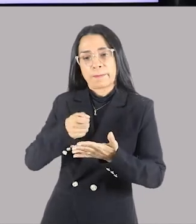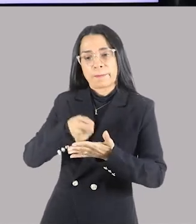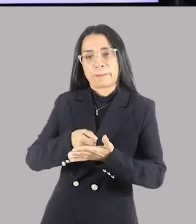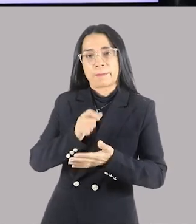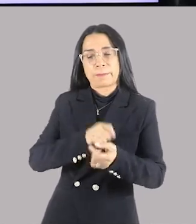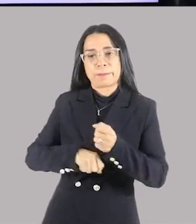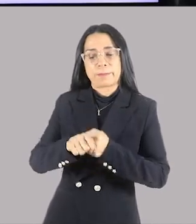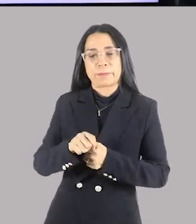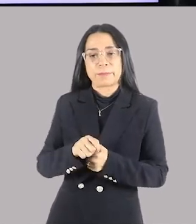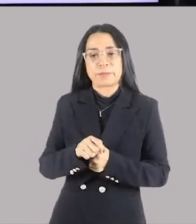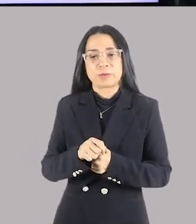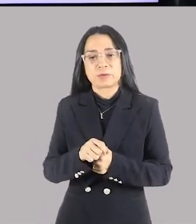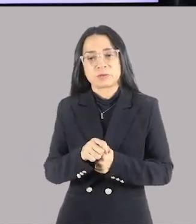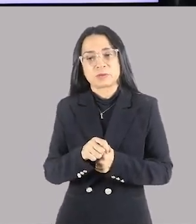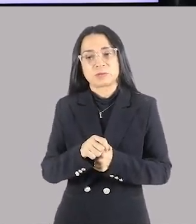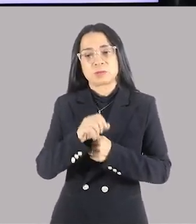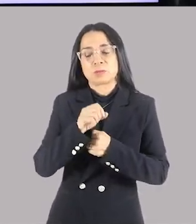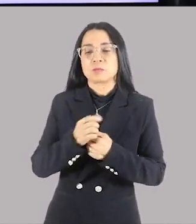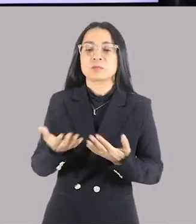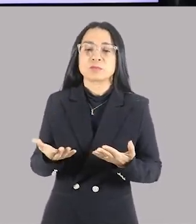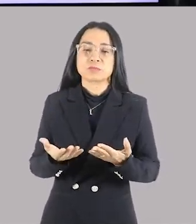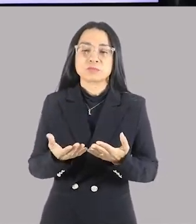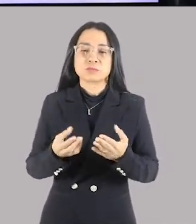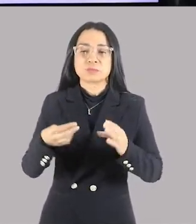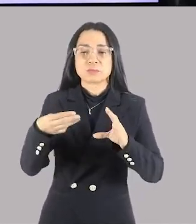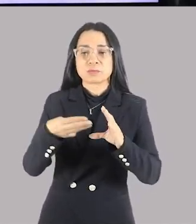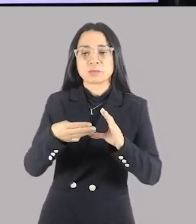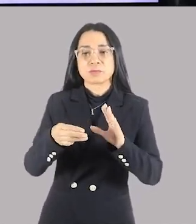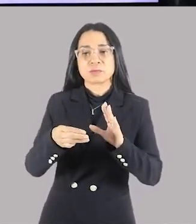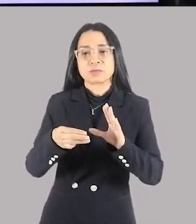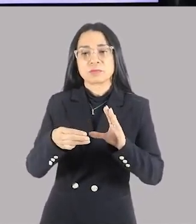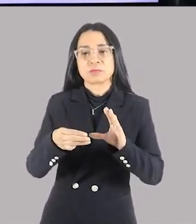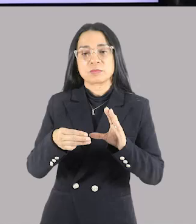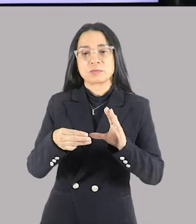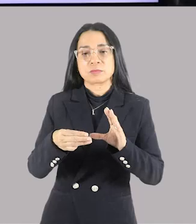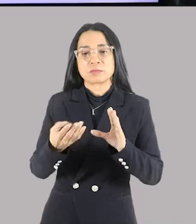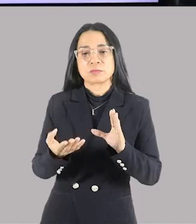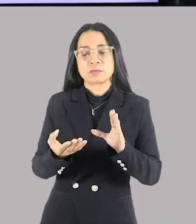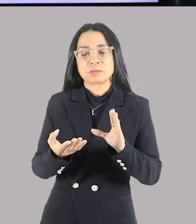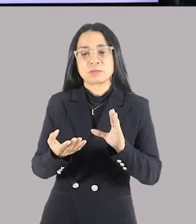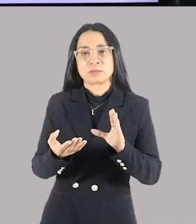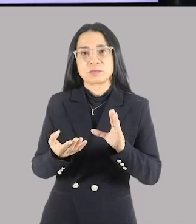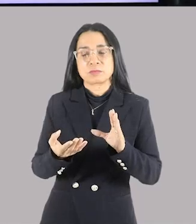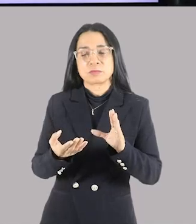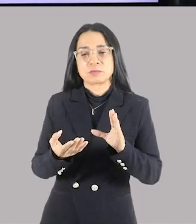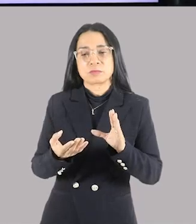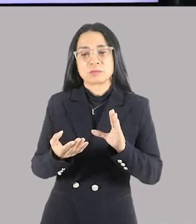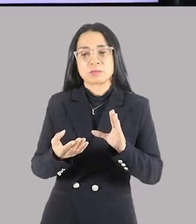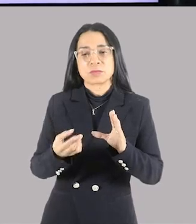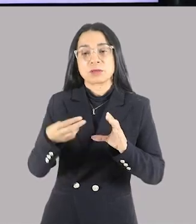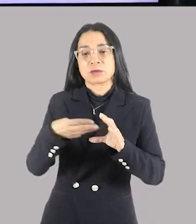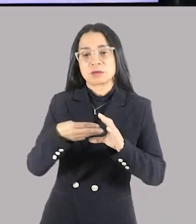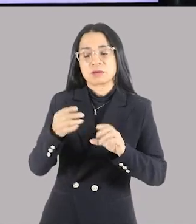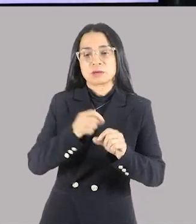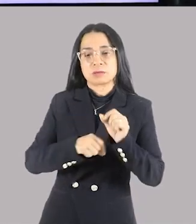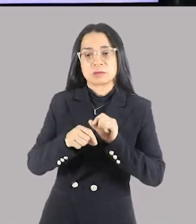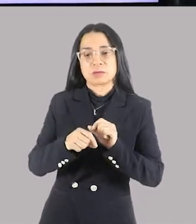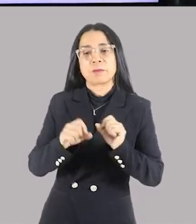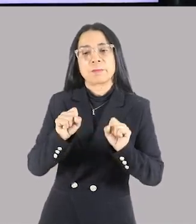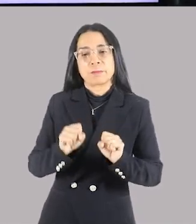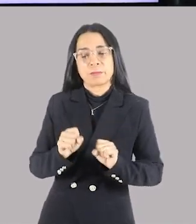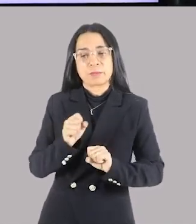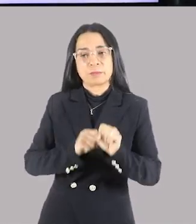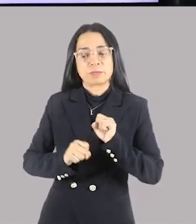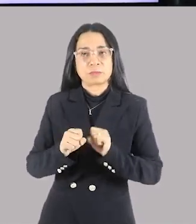pagamentos, de adimplementos da Câmara Legislativa, portanto, Câmara de Vereadores, pode